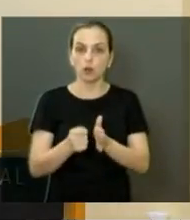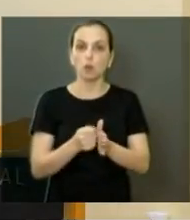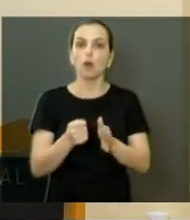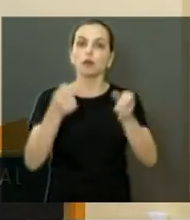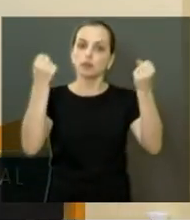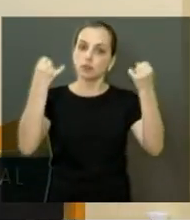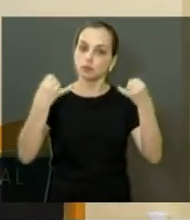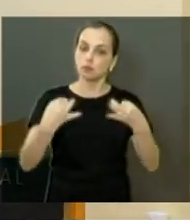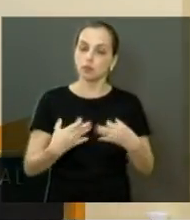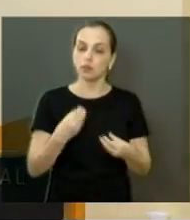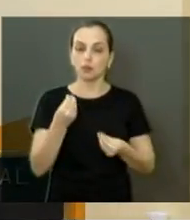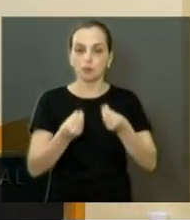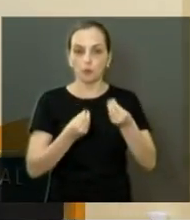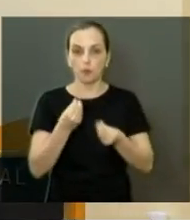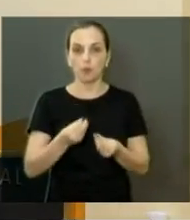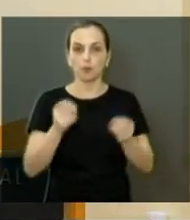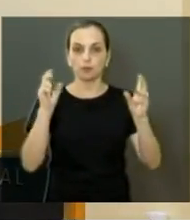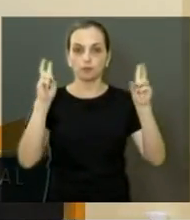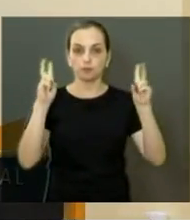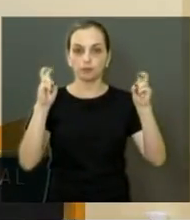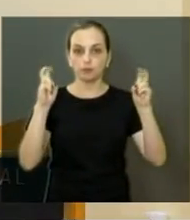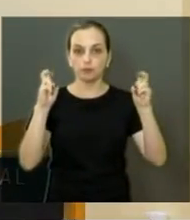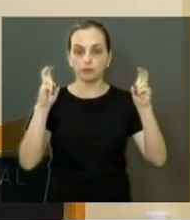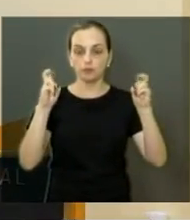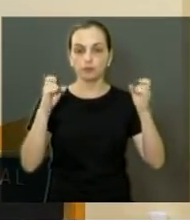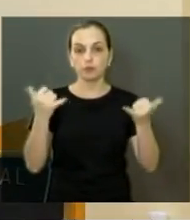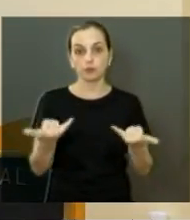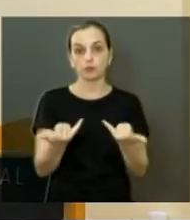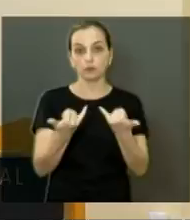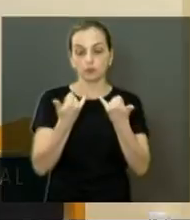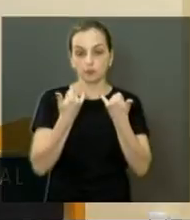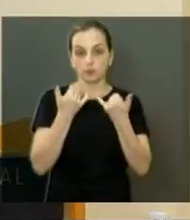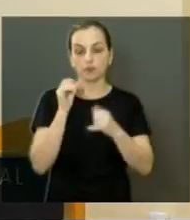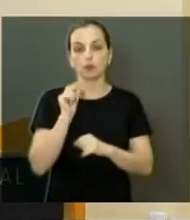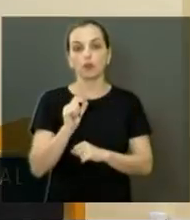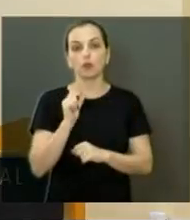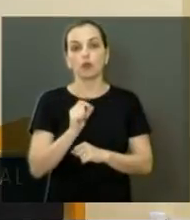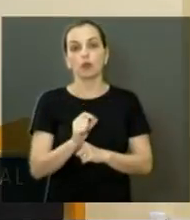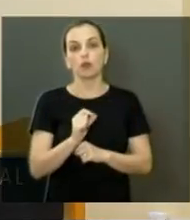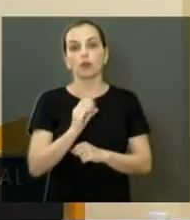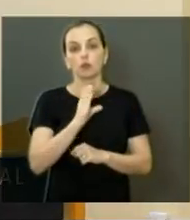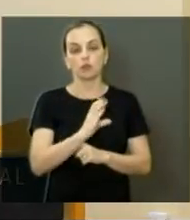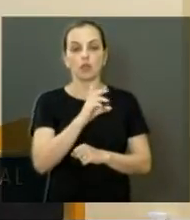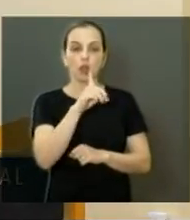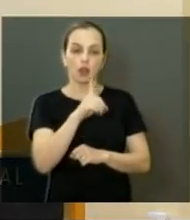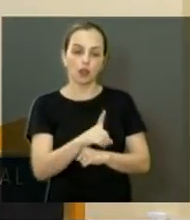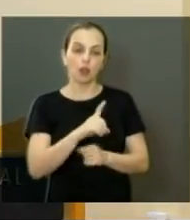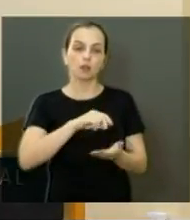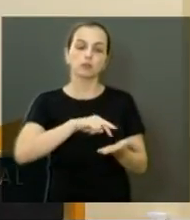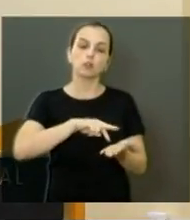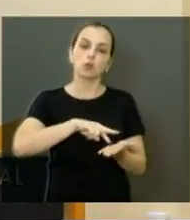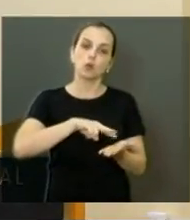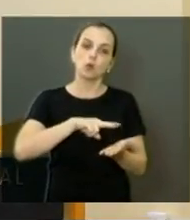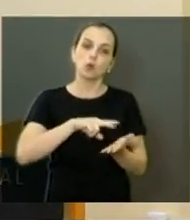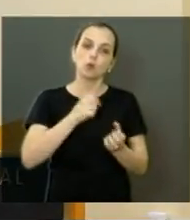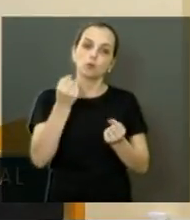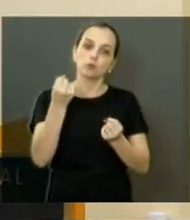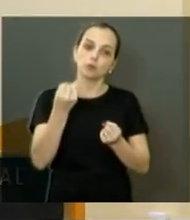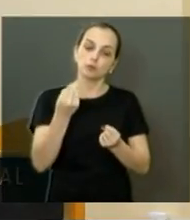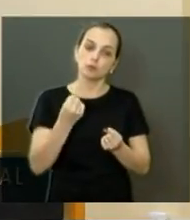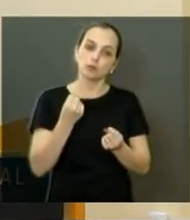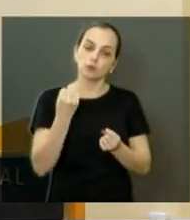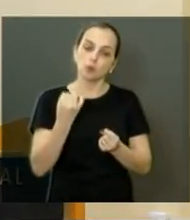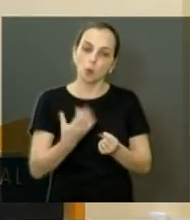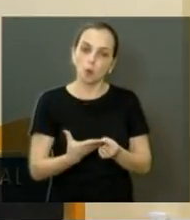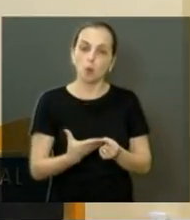aqui a resposta do nosso requerimento, que veio um CD com todas